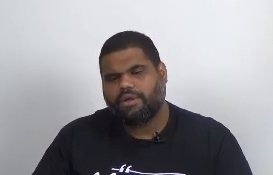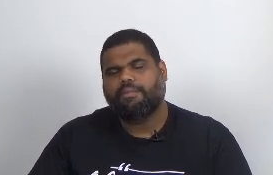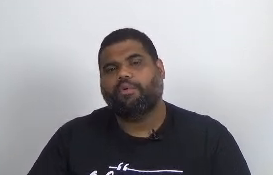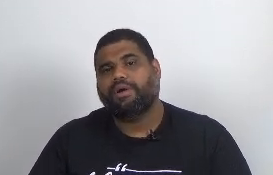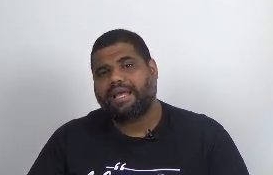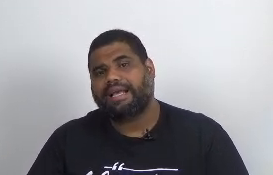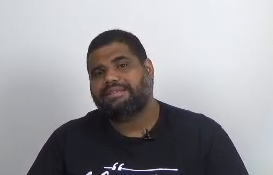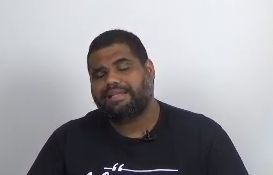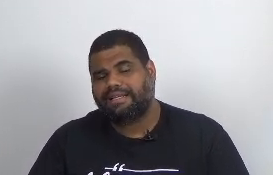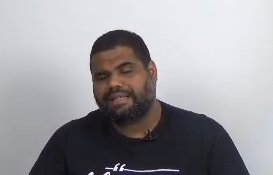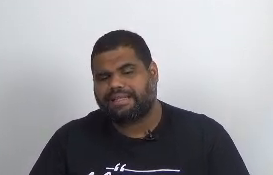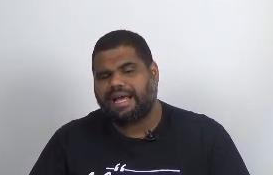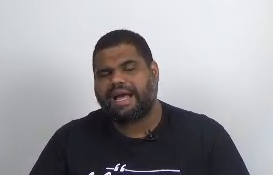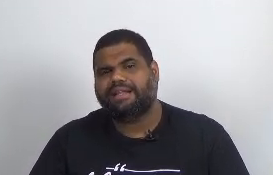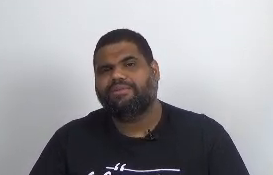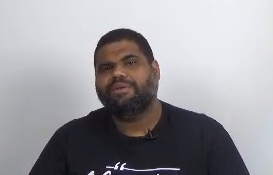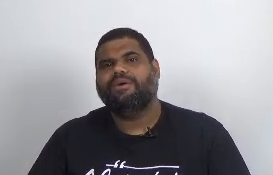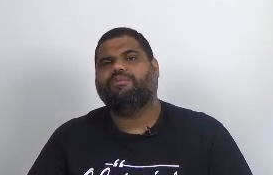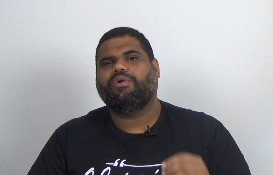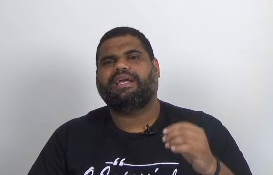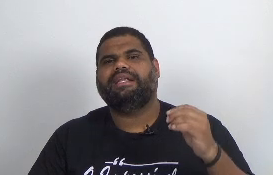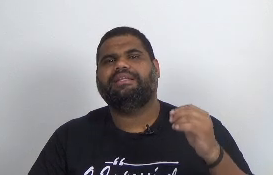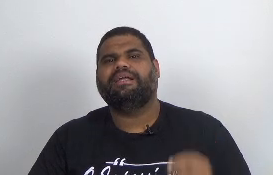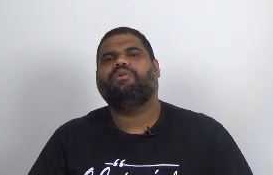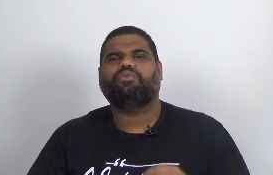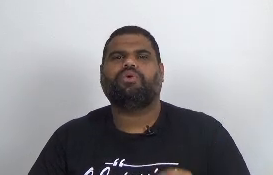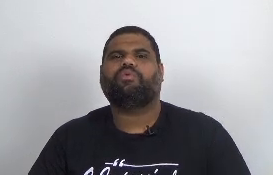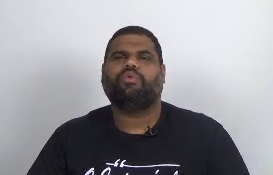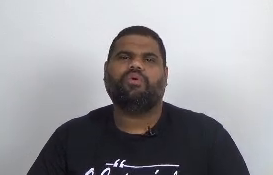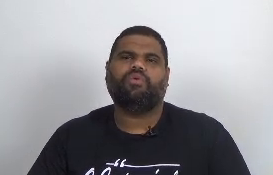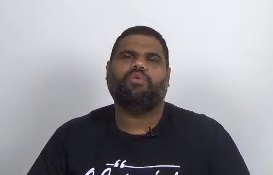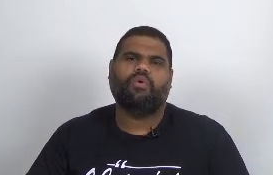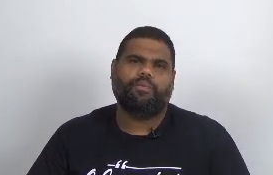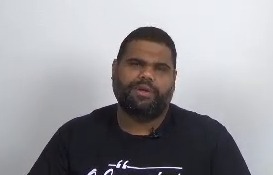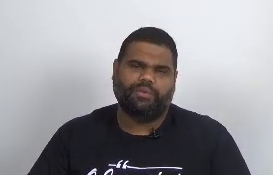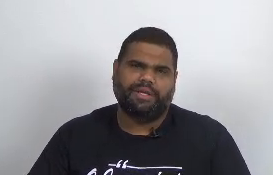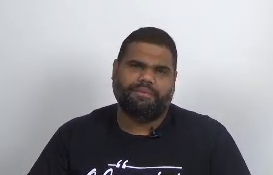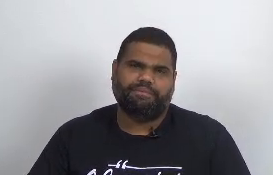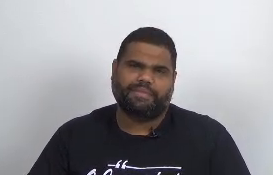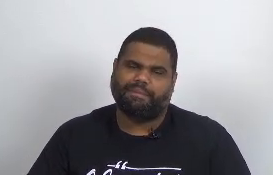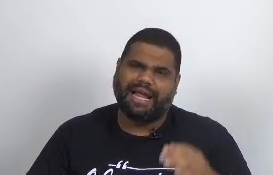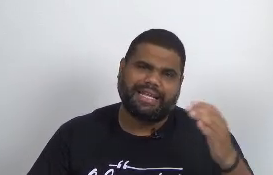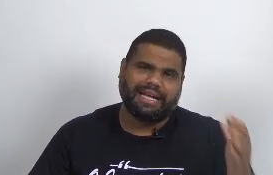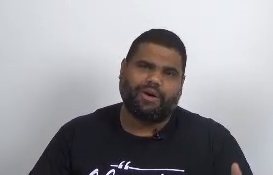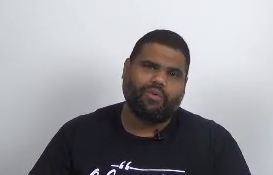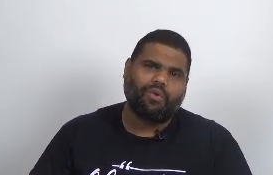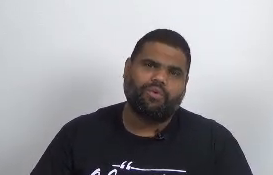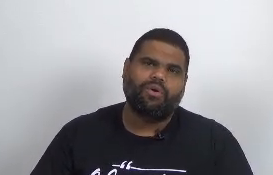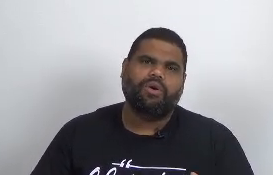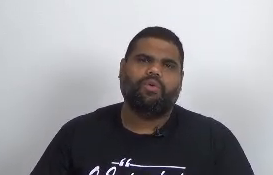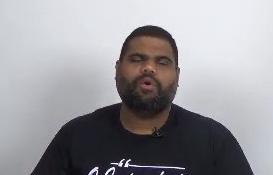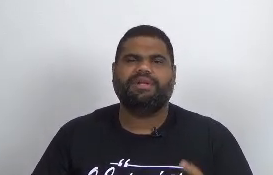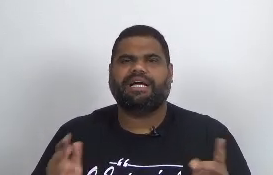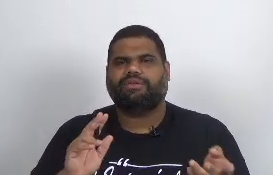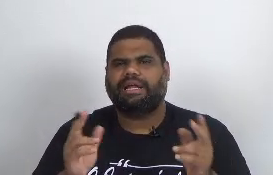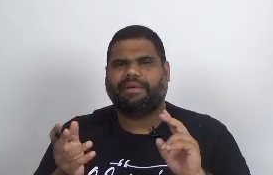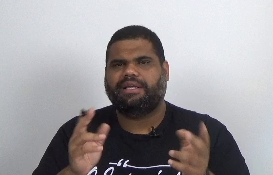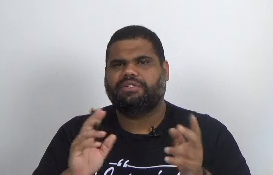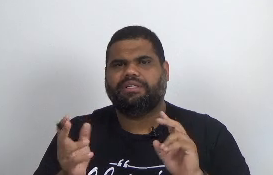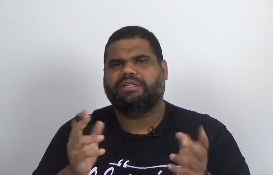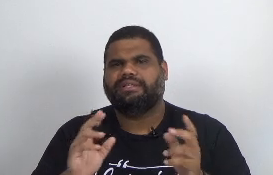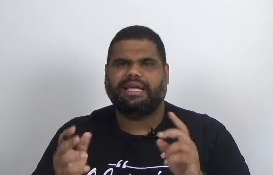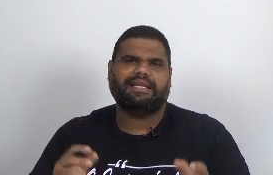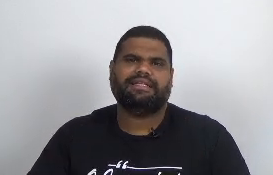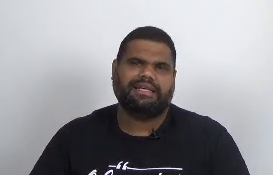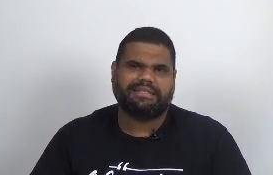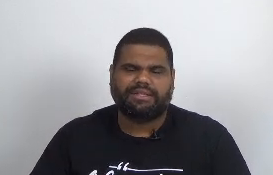Errado. Por que que esse item tá errado? Porque ele não trocou o ou pelo e. Para negar o ou,